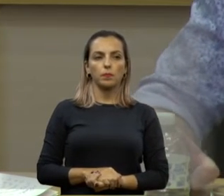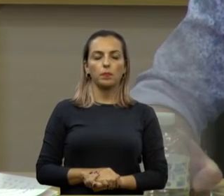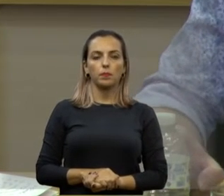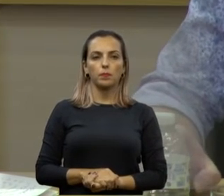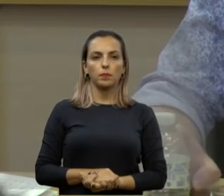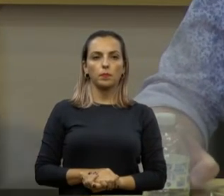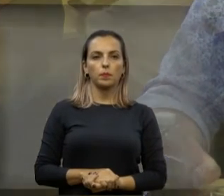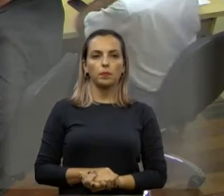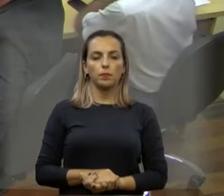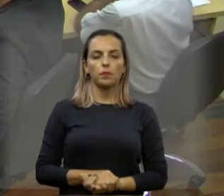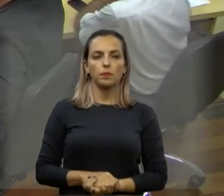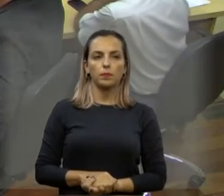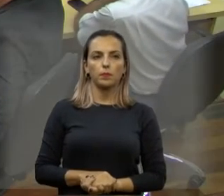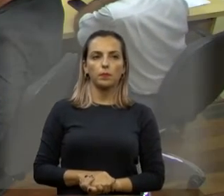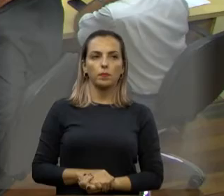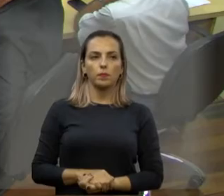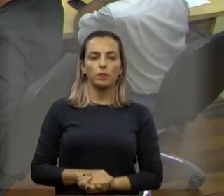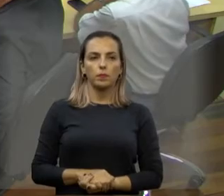eu